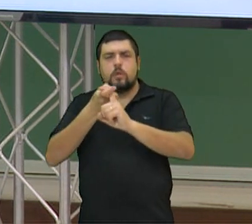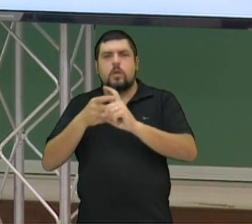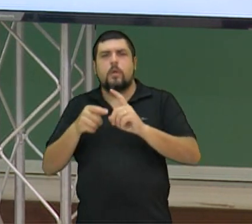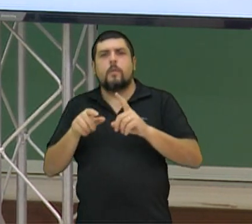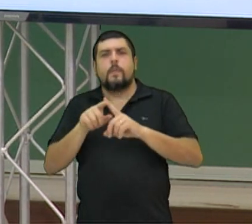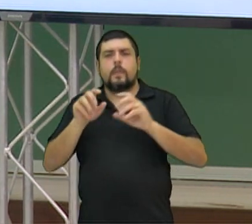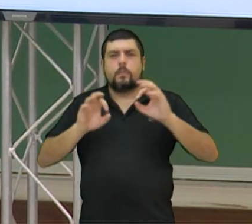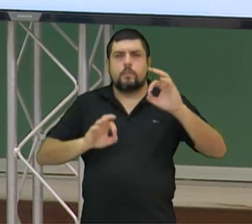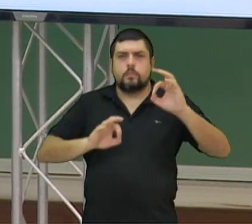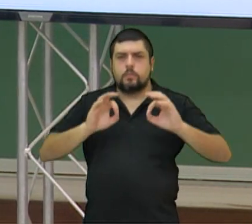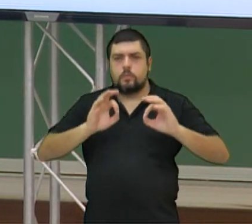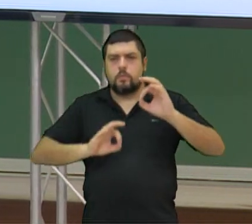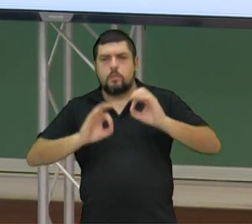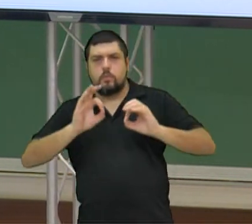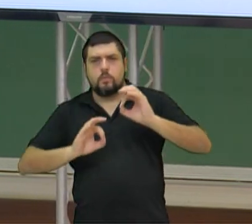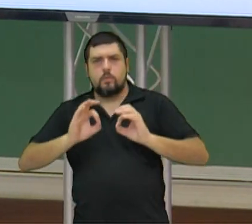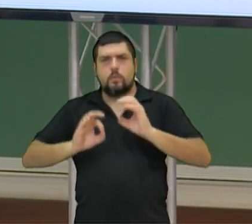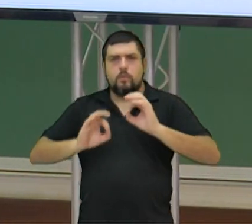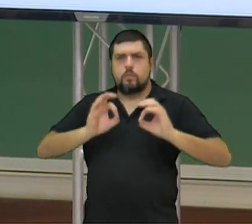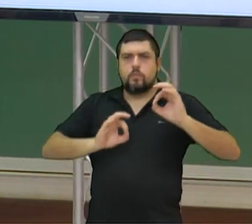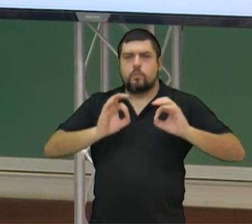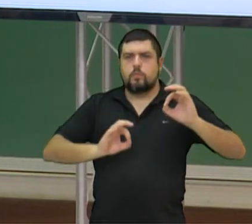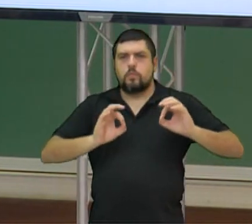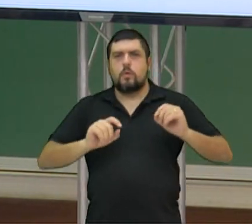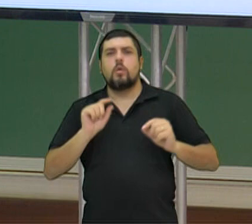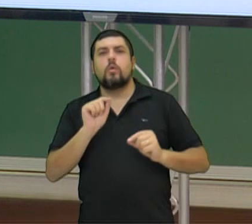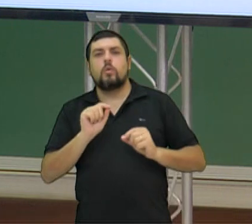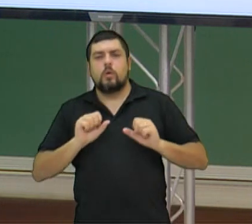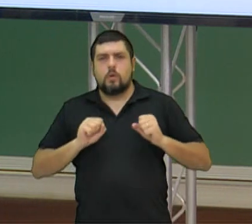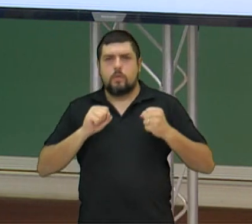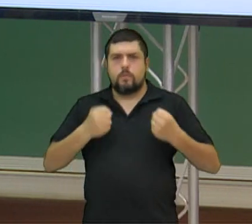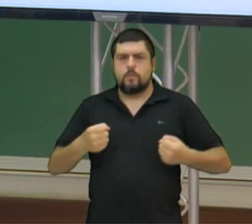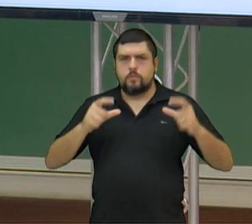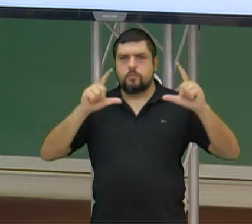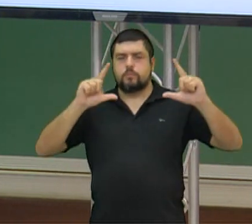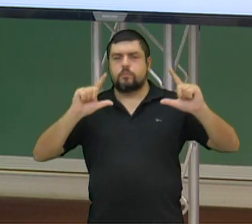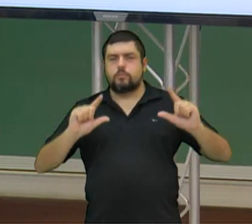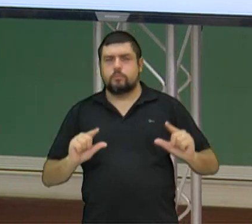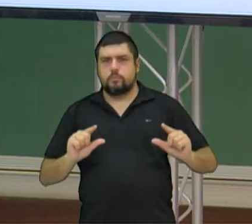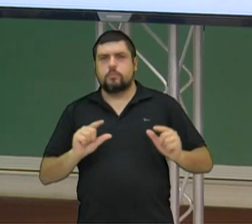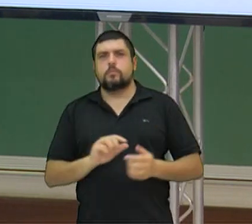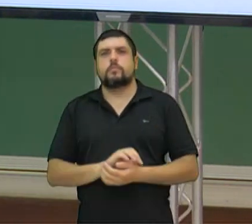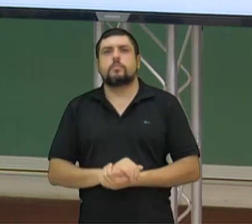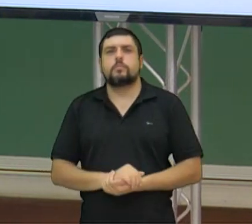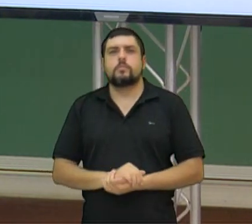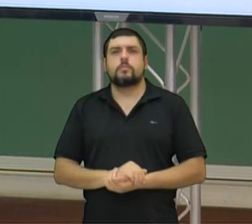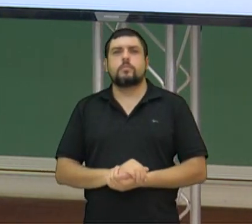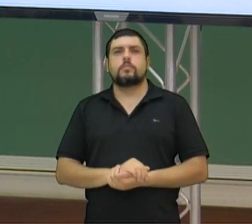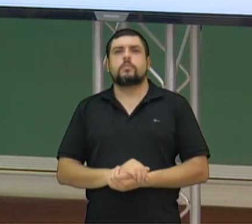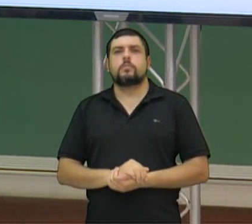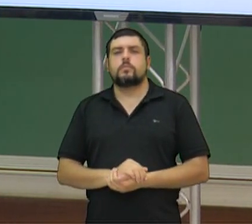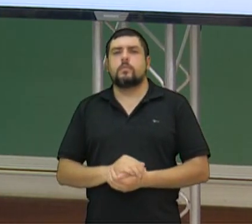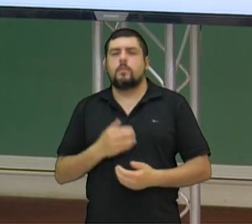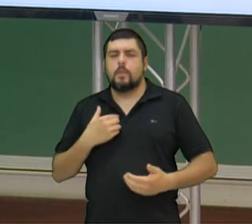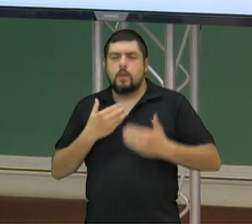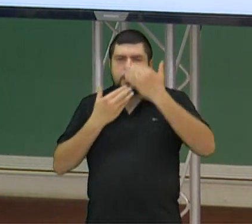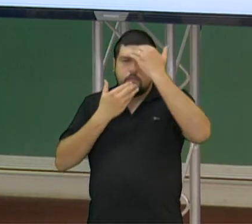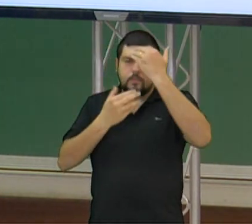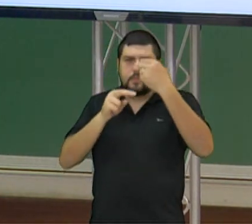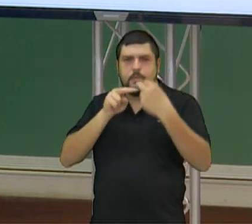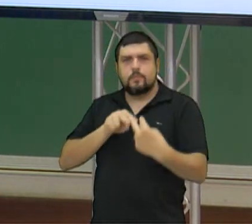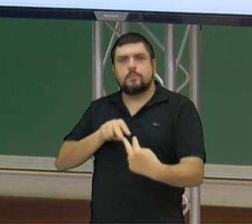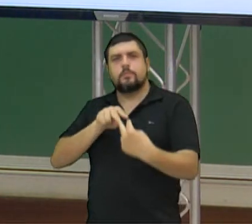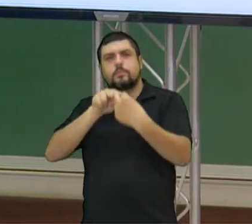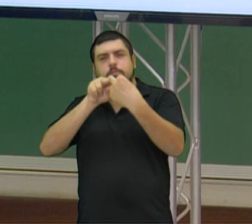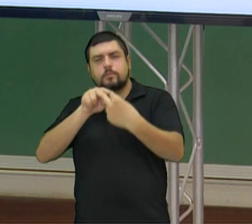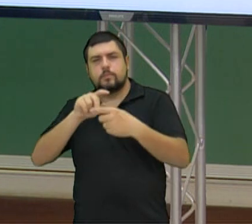polias móveis, elas fazem a parte de redução de esforços. Beleza, gente? Pessoal, muito obrigado pela atenção de